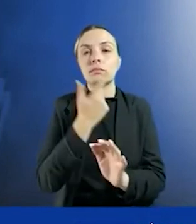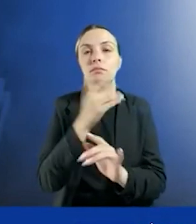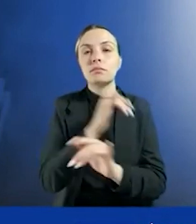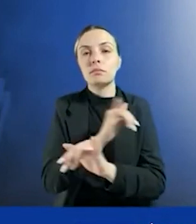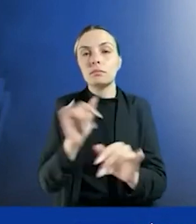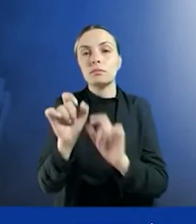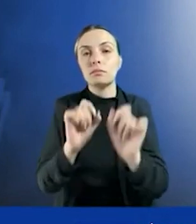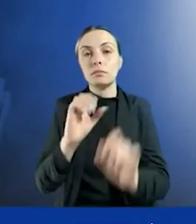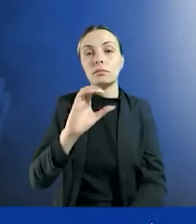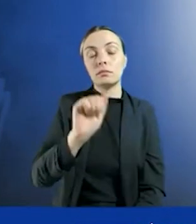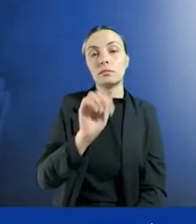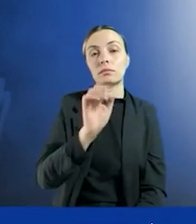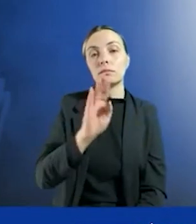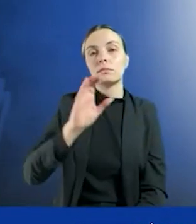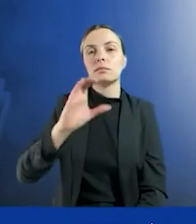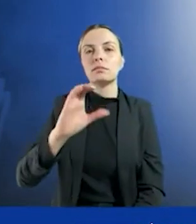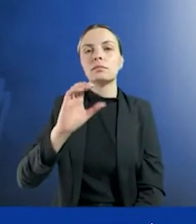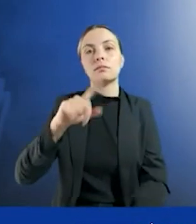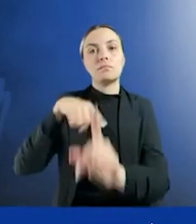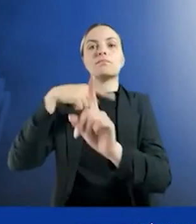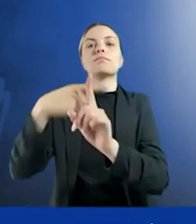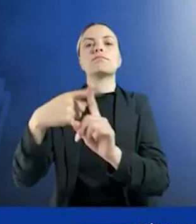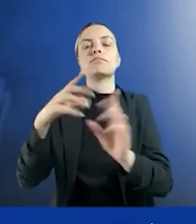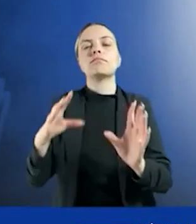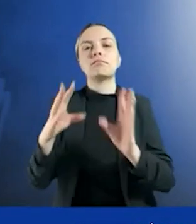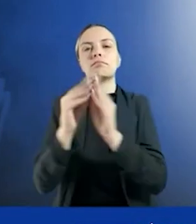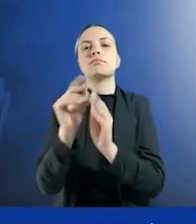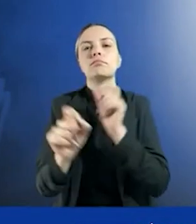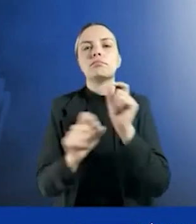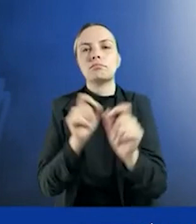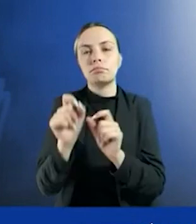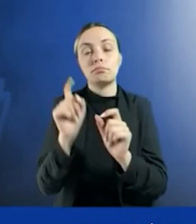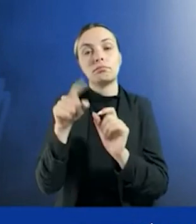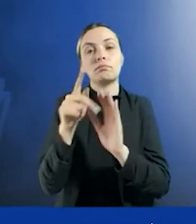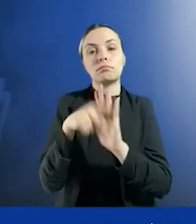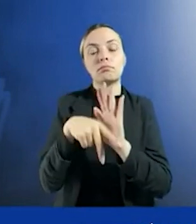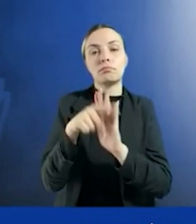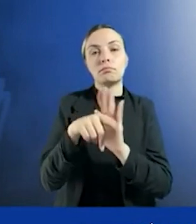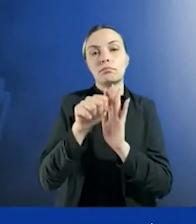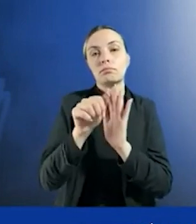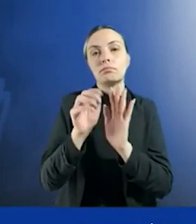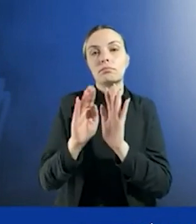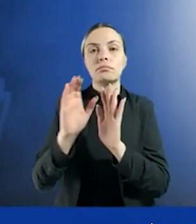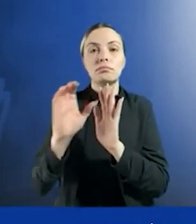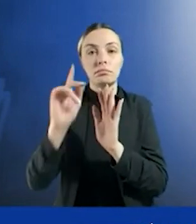ABC+, ele se resume, e o plano ABC também, nessa foto. Então,